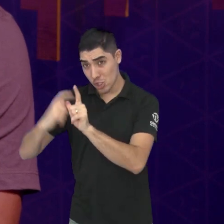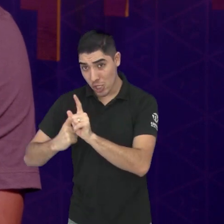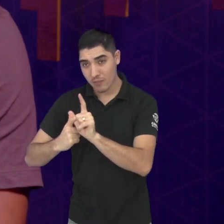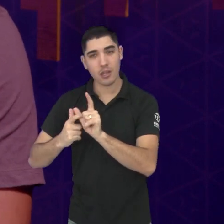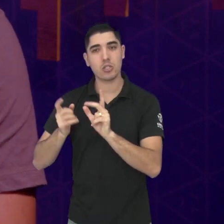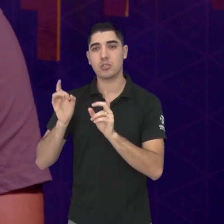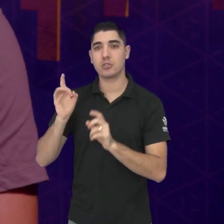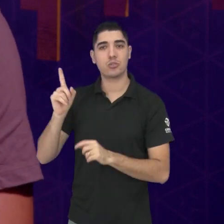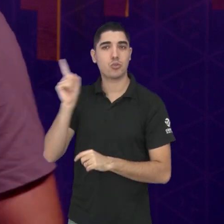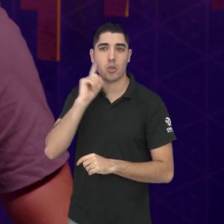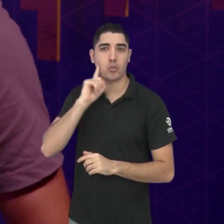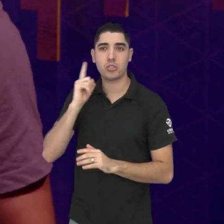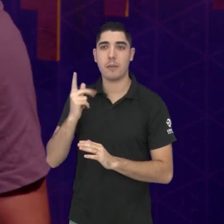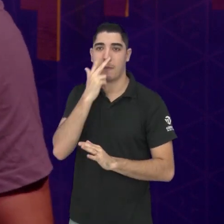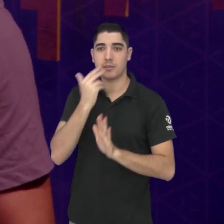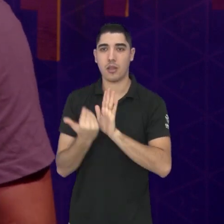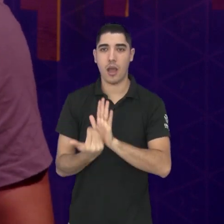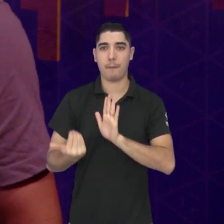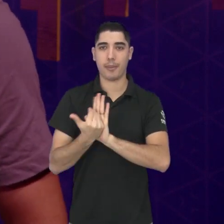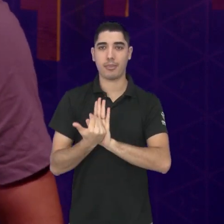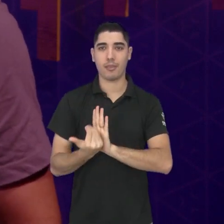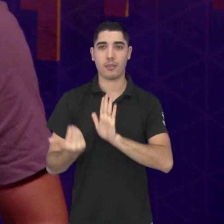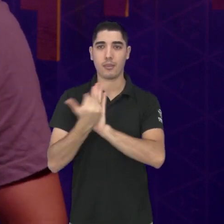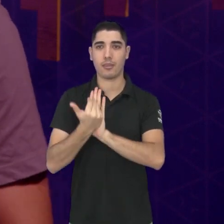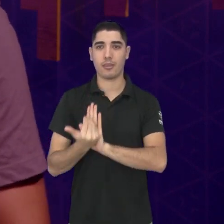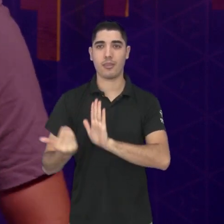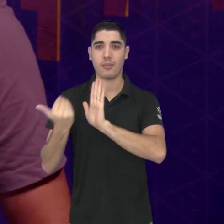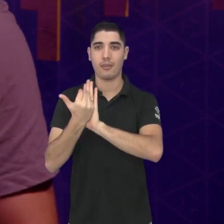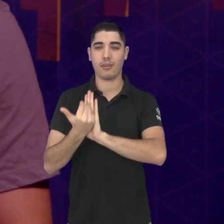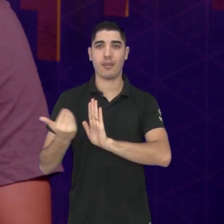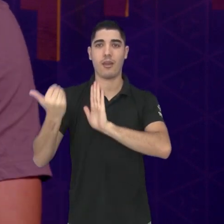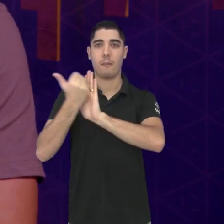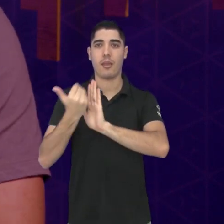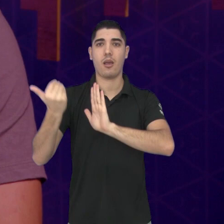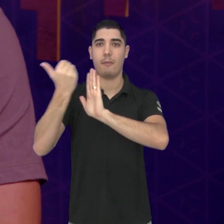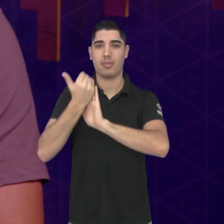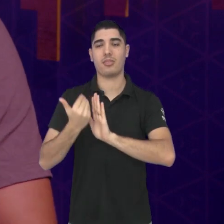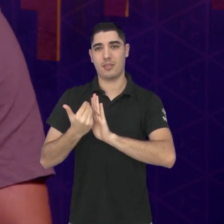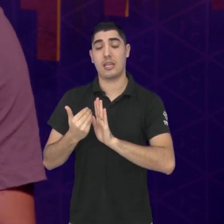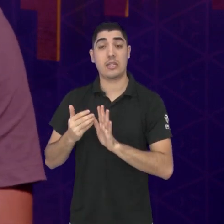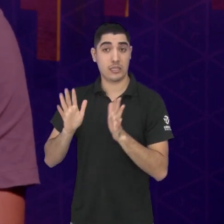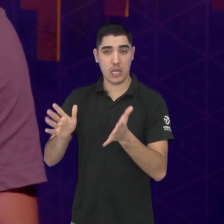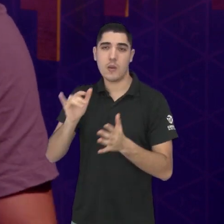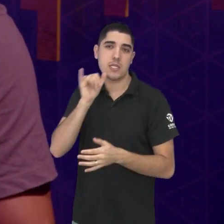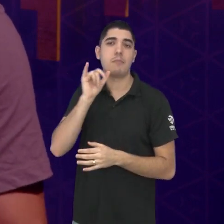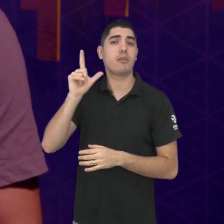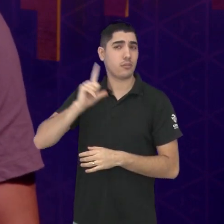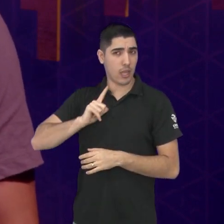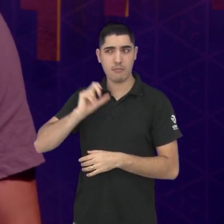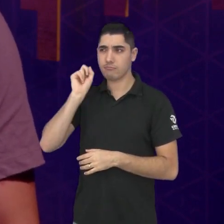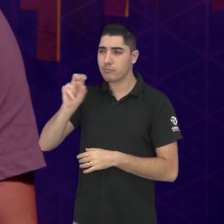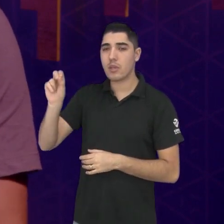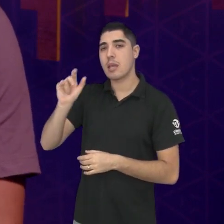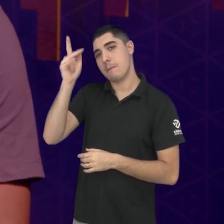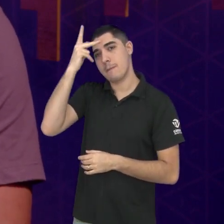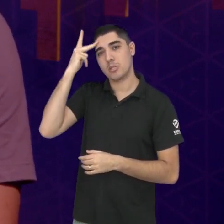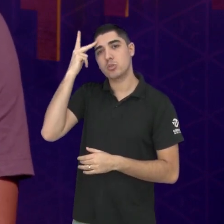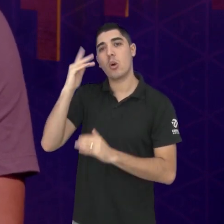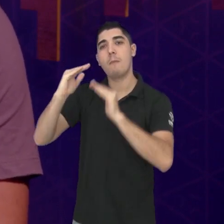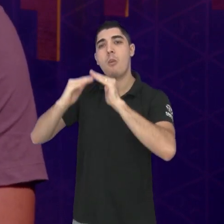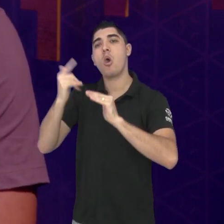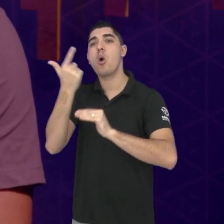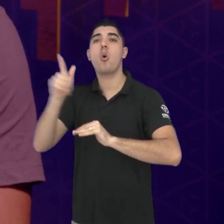aumenta, né? Então a gente tem vários casos de, por exemplo, imigrantes que vêm para um país